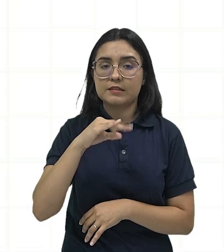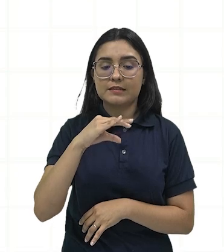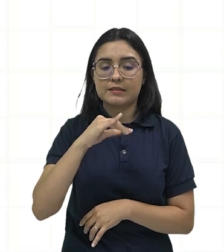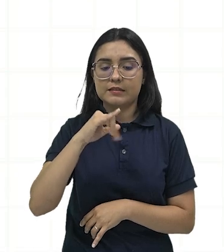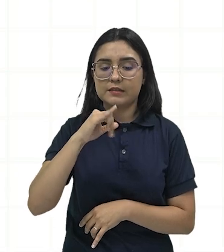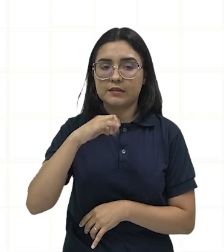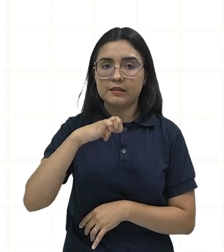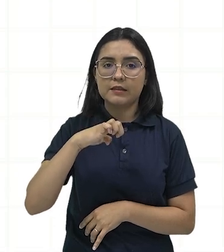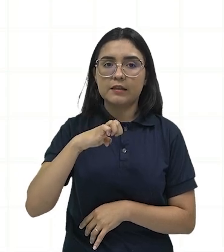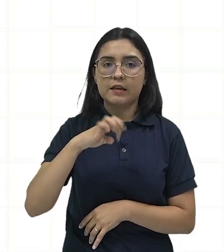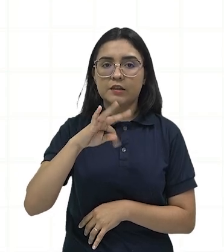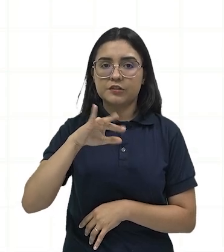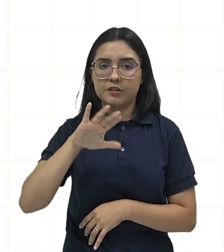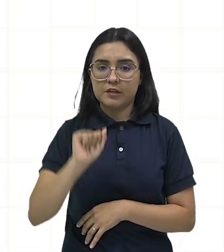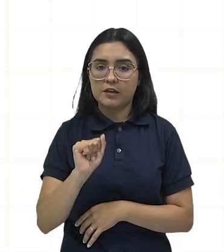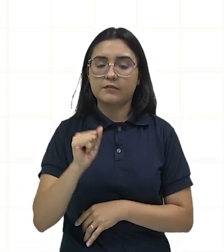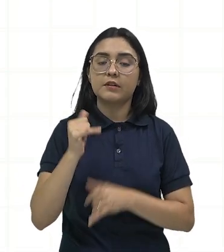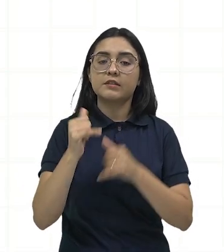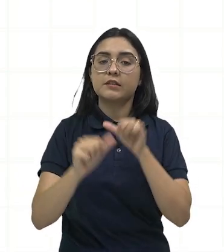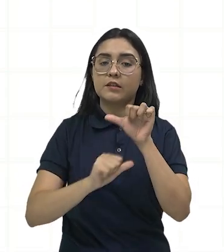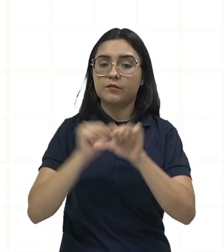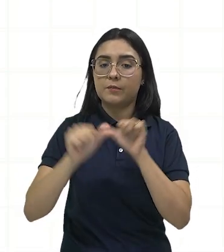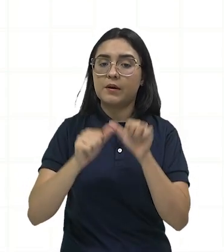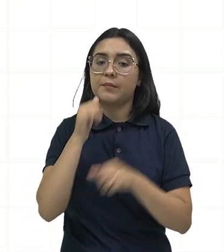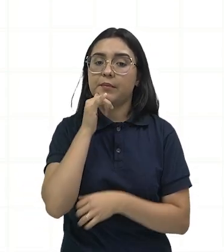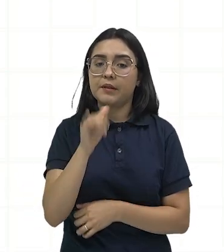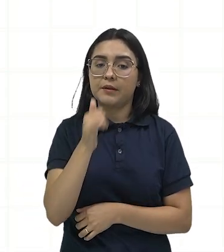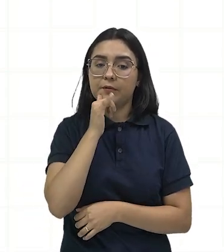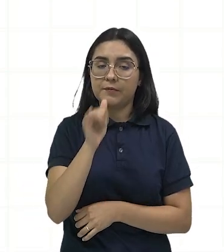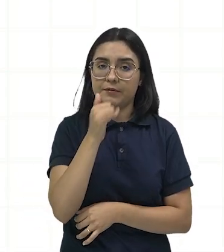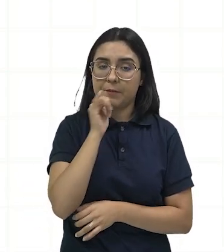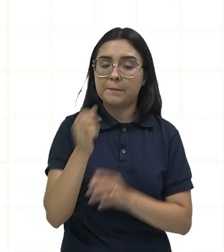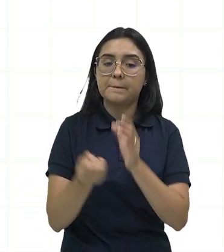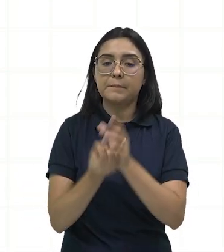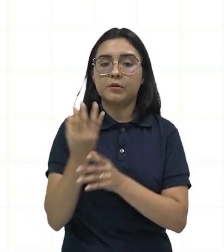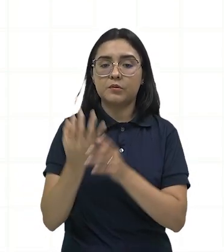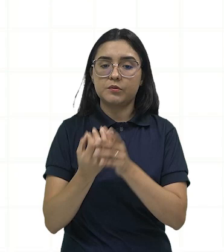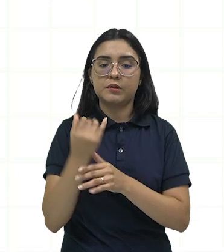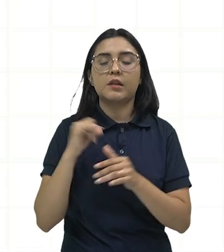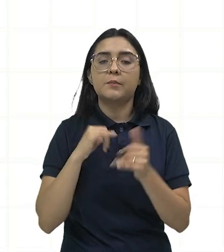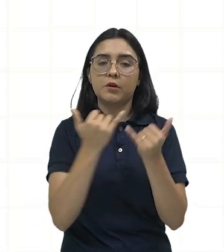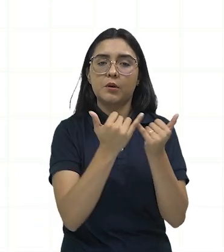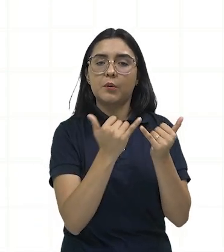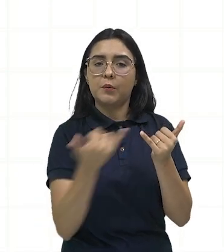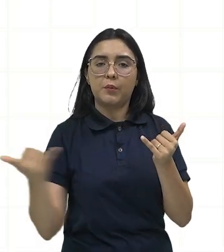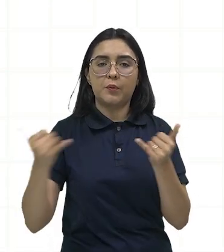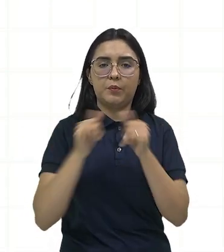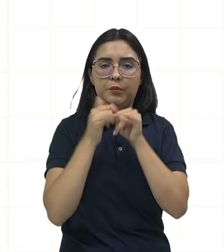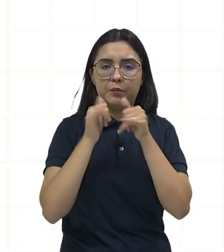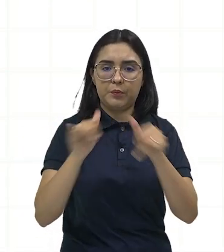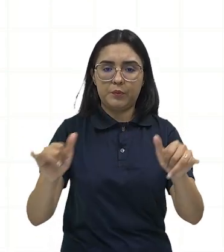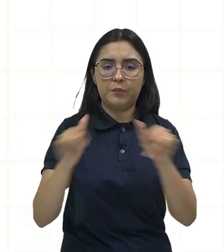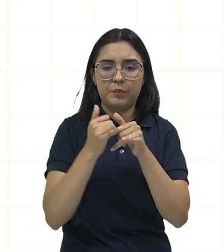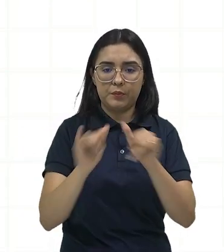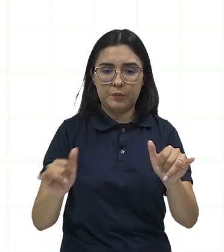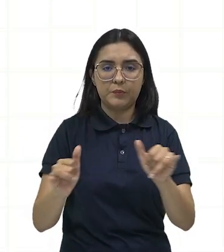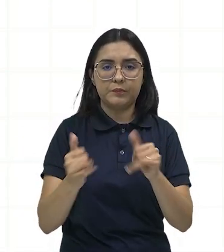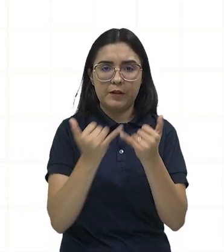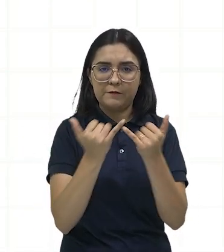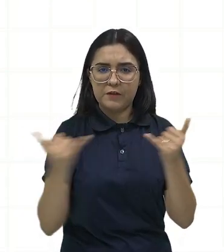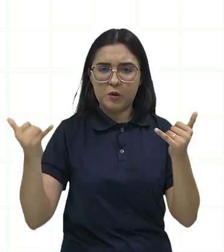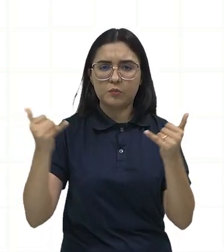em eletricidade, que será produzida e distribuída por essas redes,